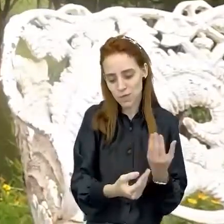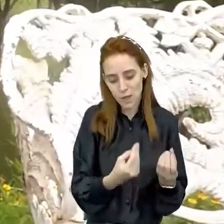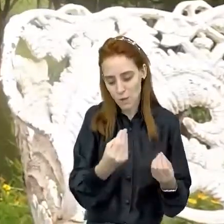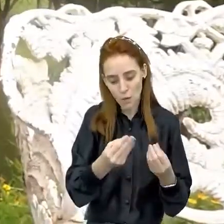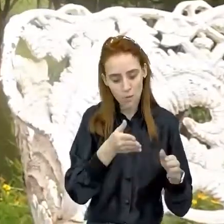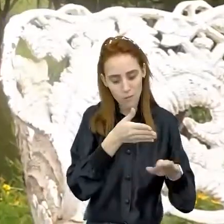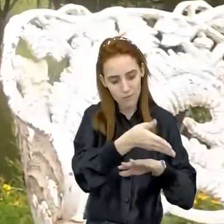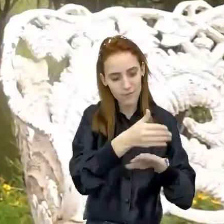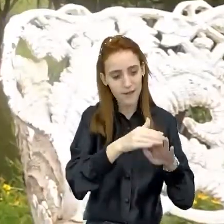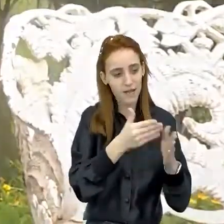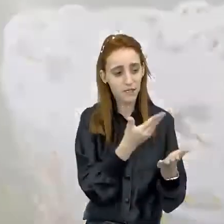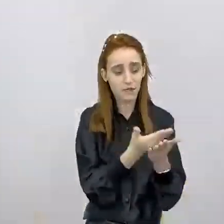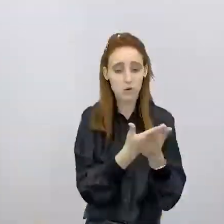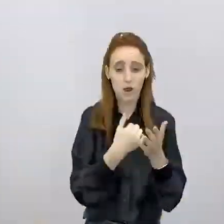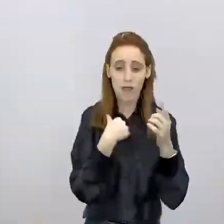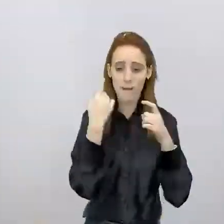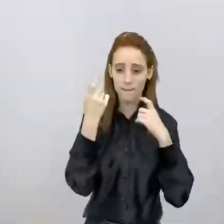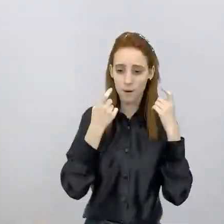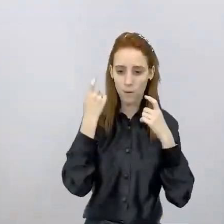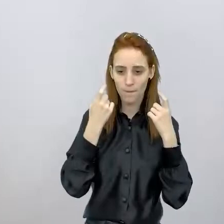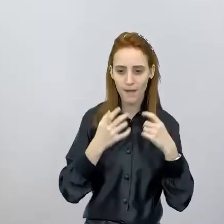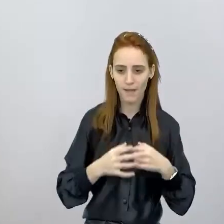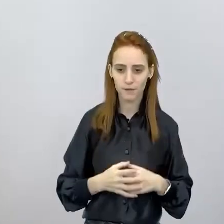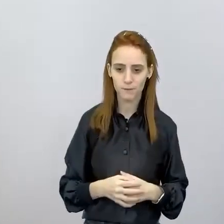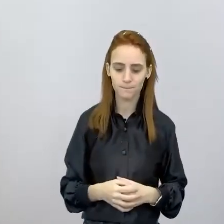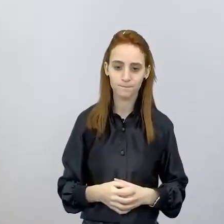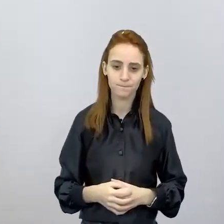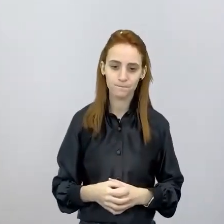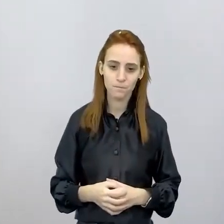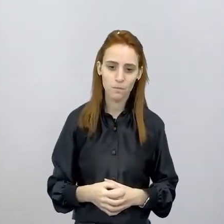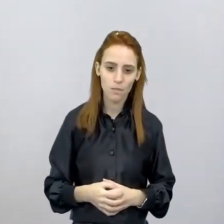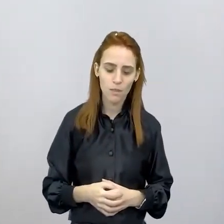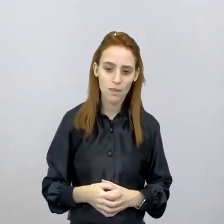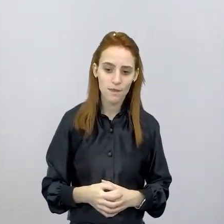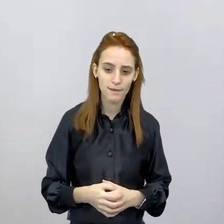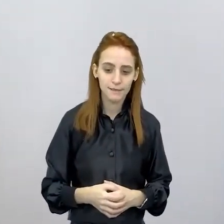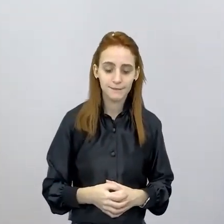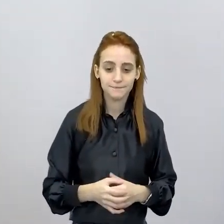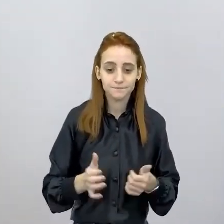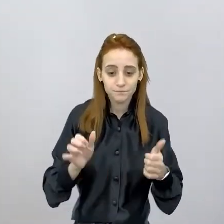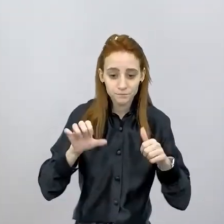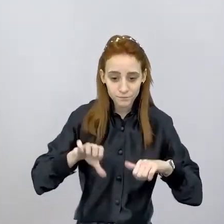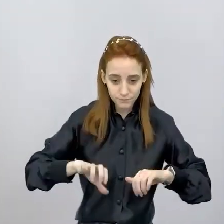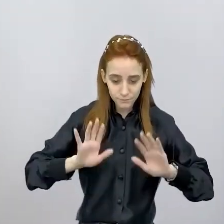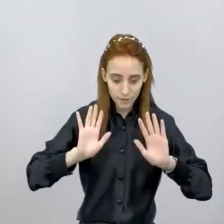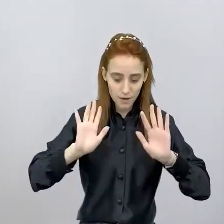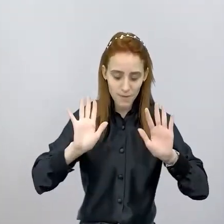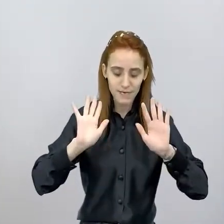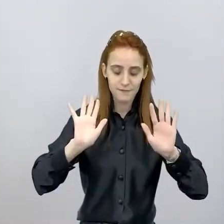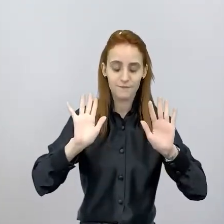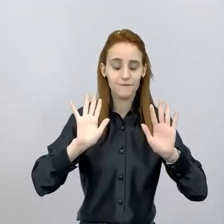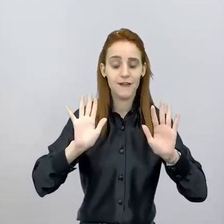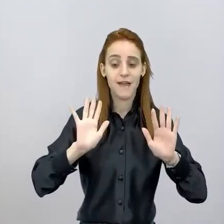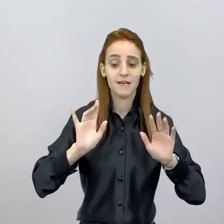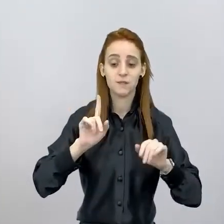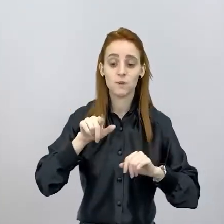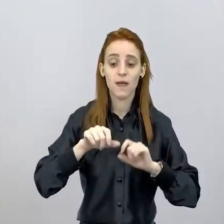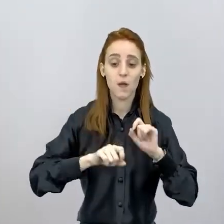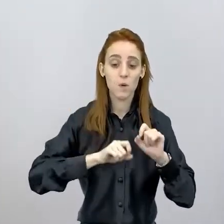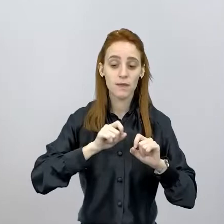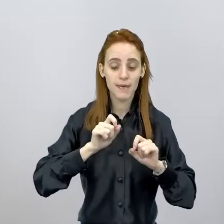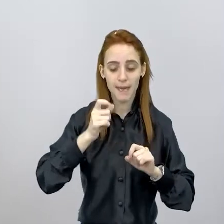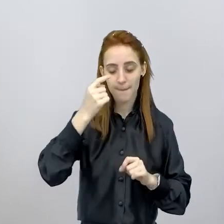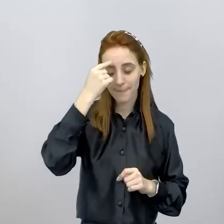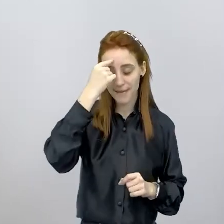muito preocupado com todo esse cenário. Mais do que o manifesto, que é válido, né, a gente precisa